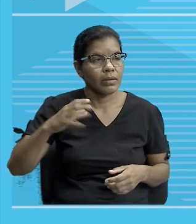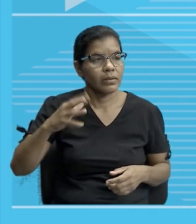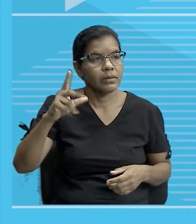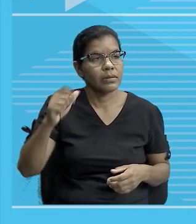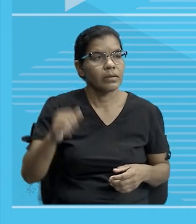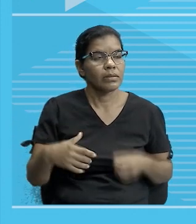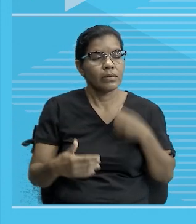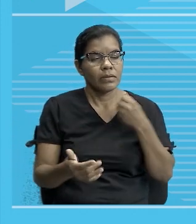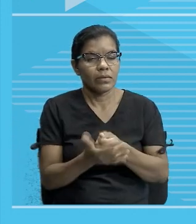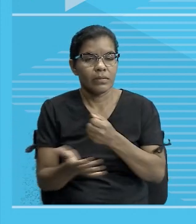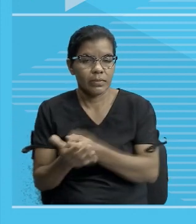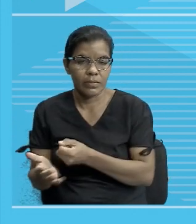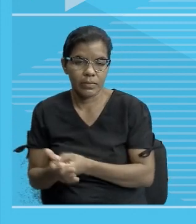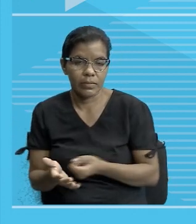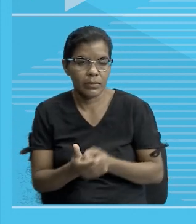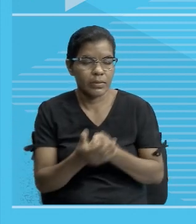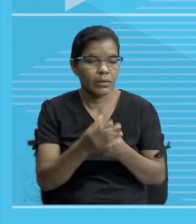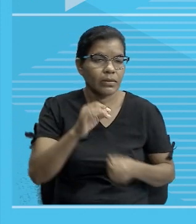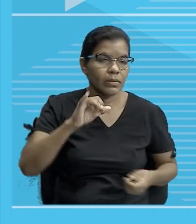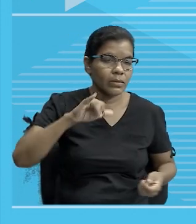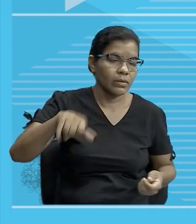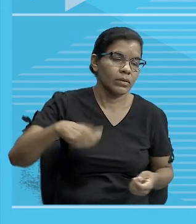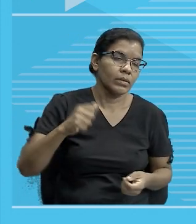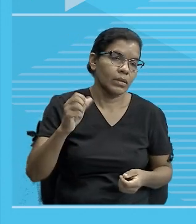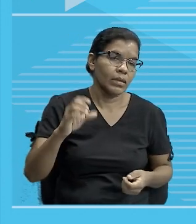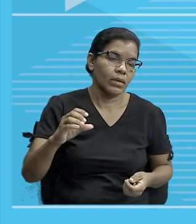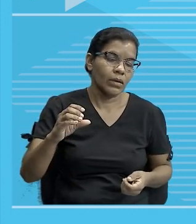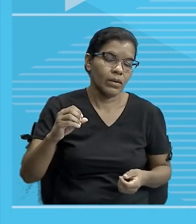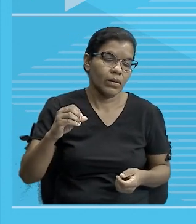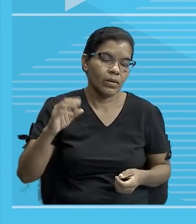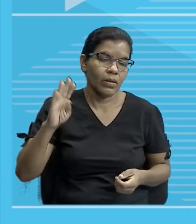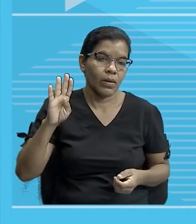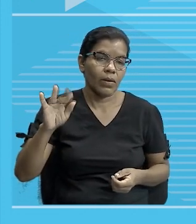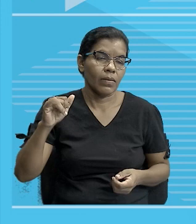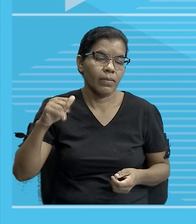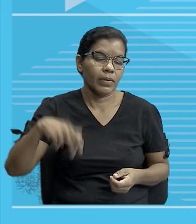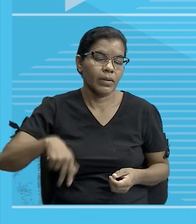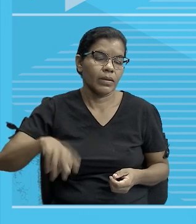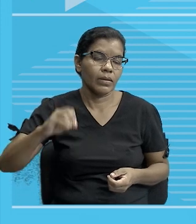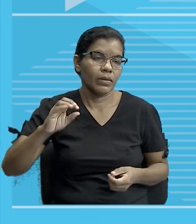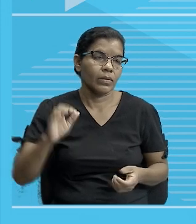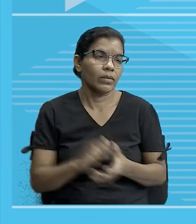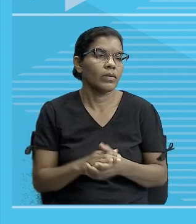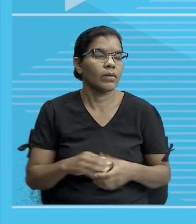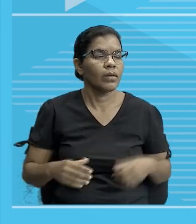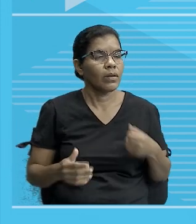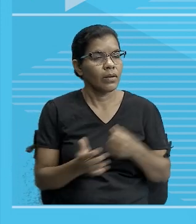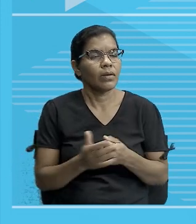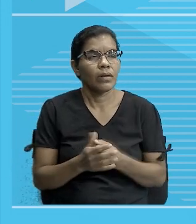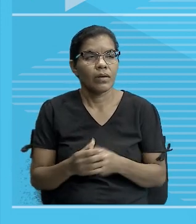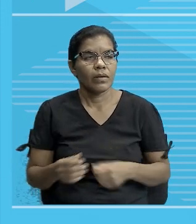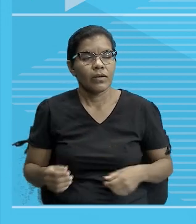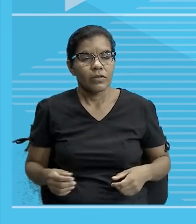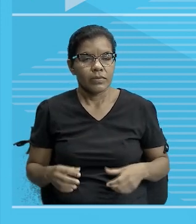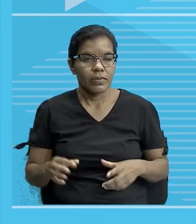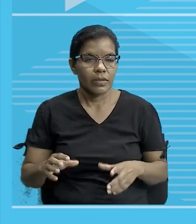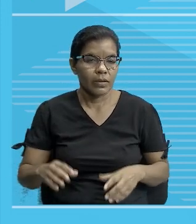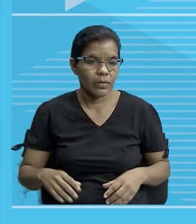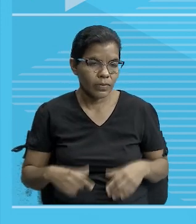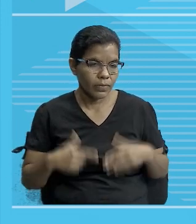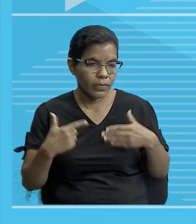dos jacobinos. E o governante foi um advogado chamado Maximilien